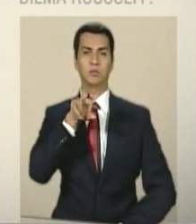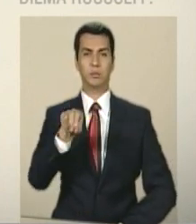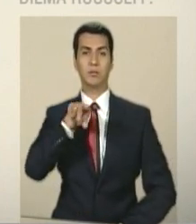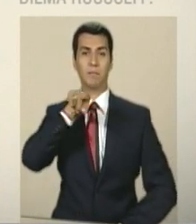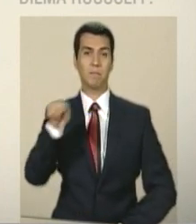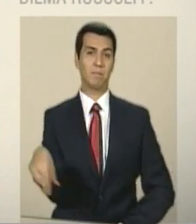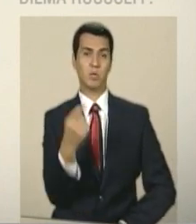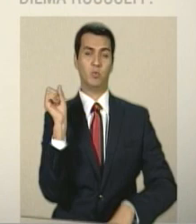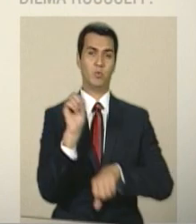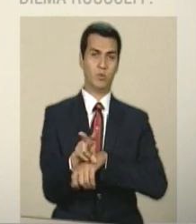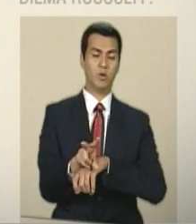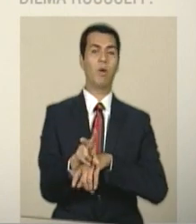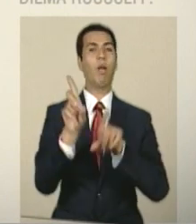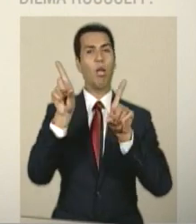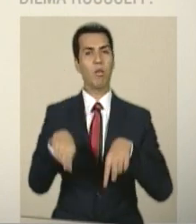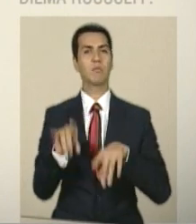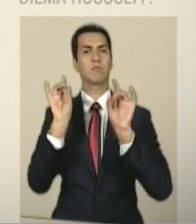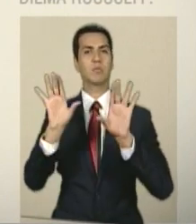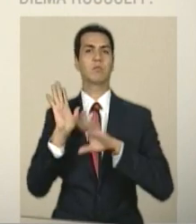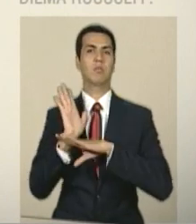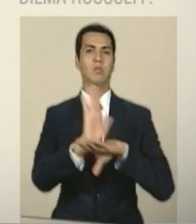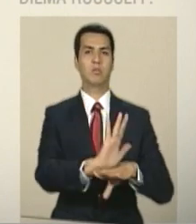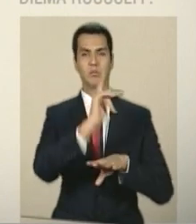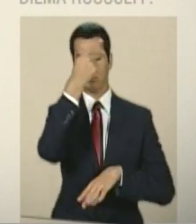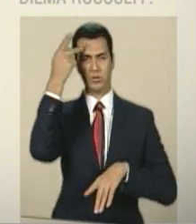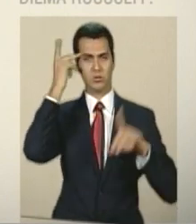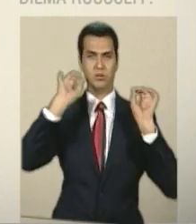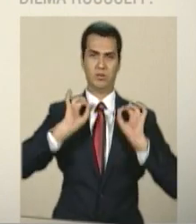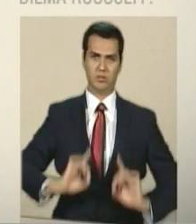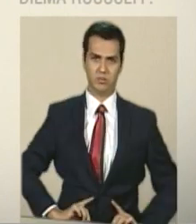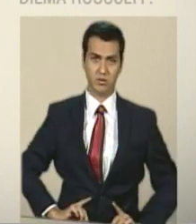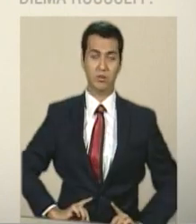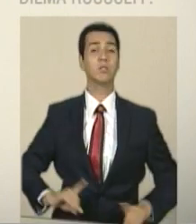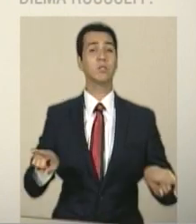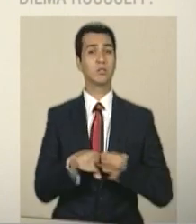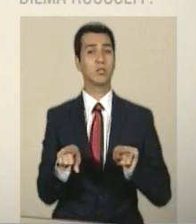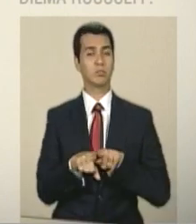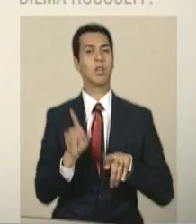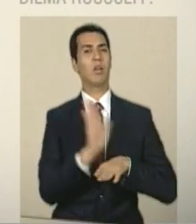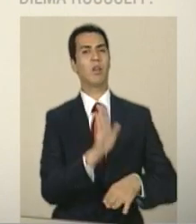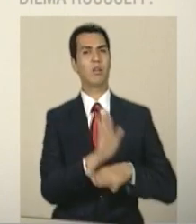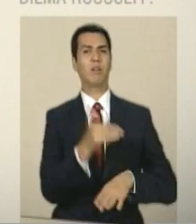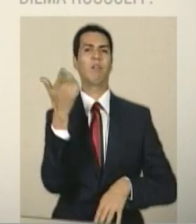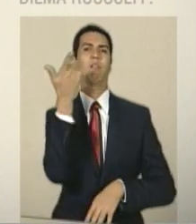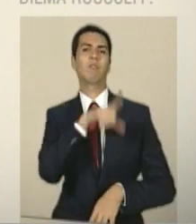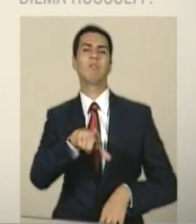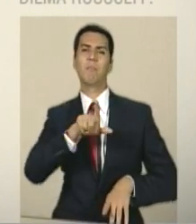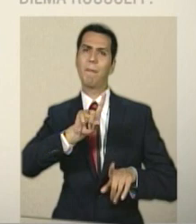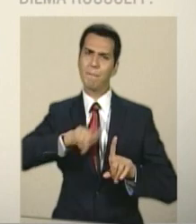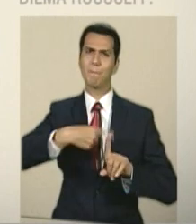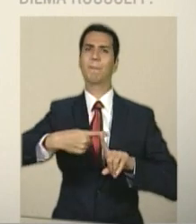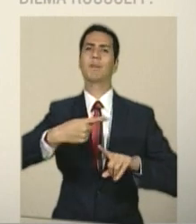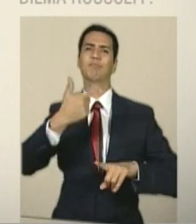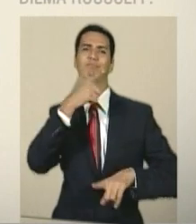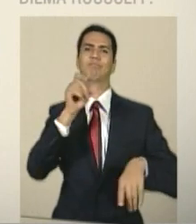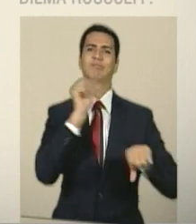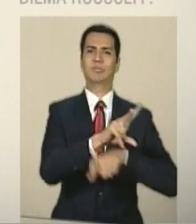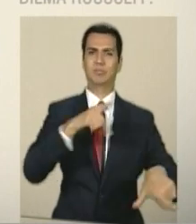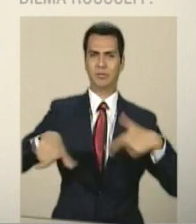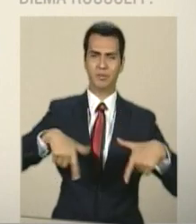capacitar as pessoas com deficiência e aumentar suas oportunidades de conseguir um bom